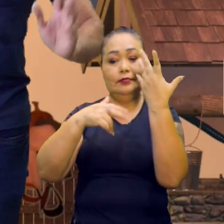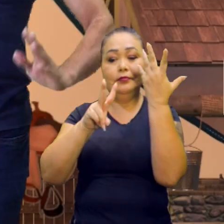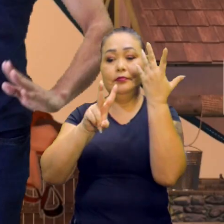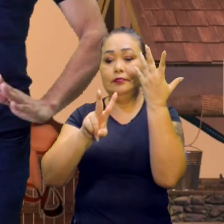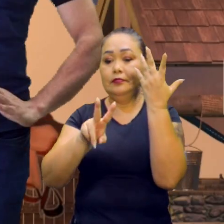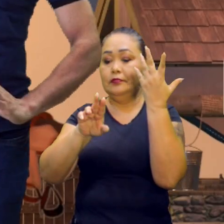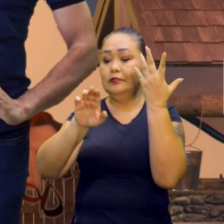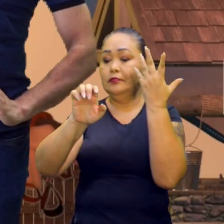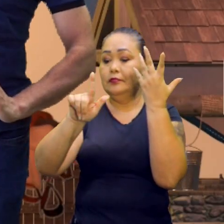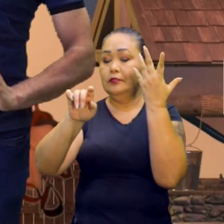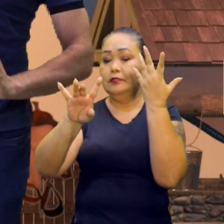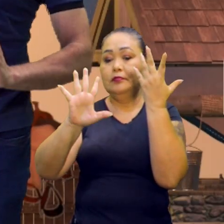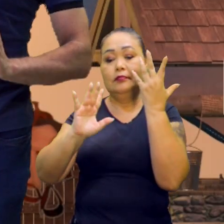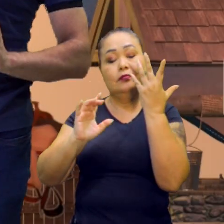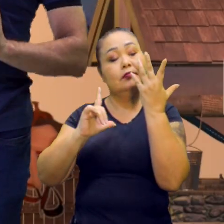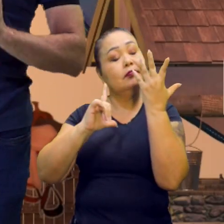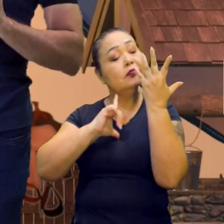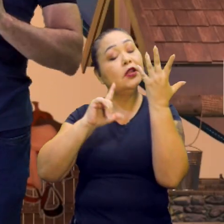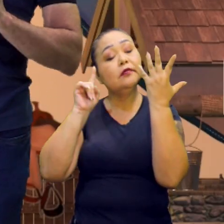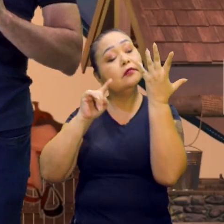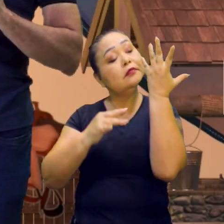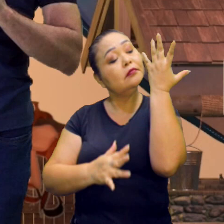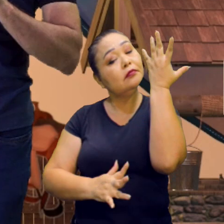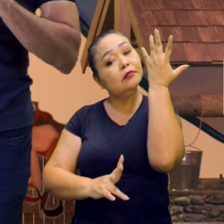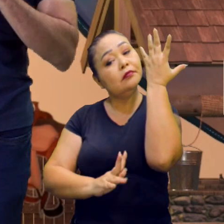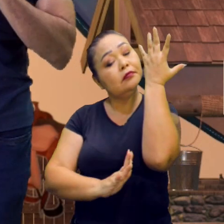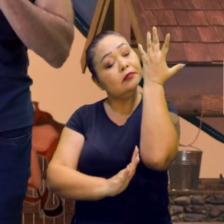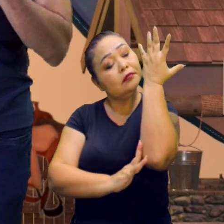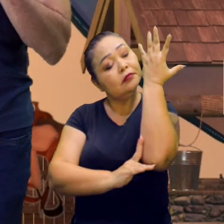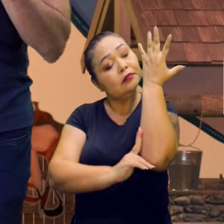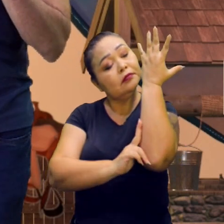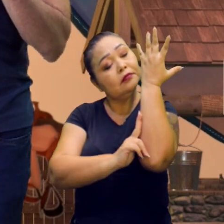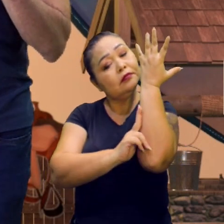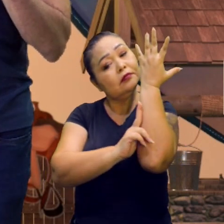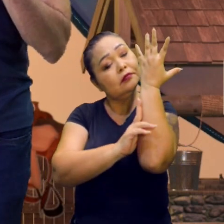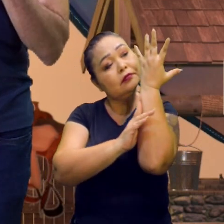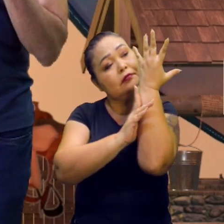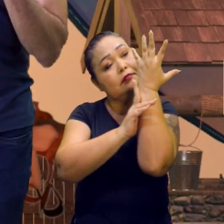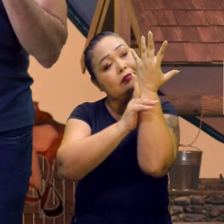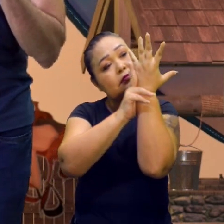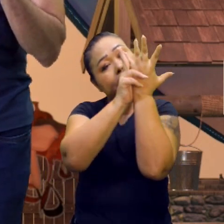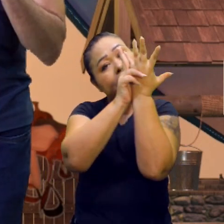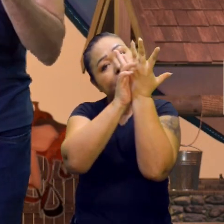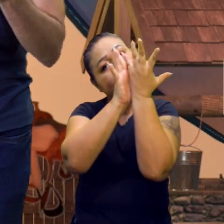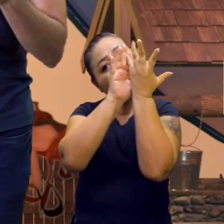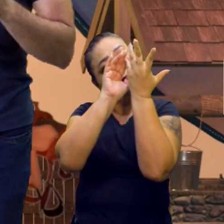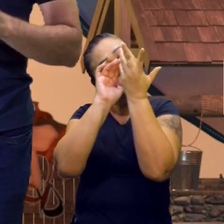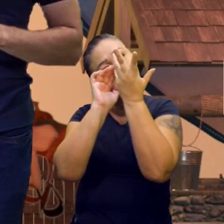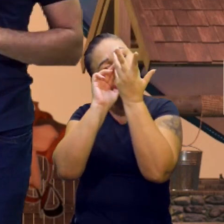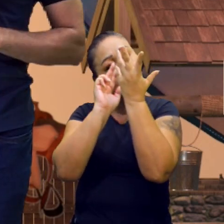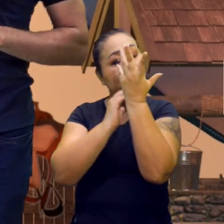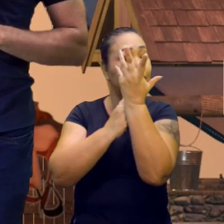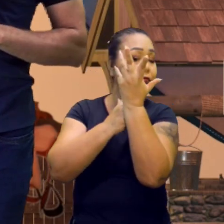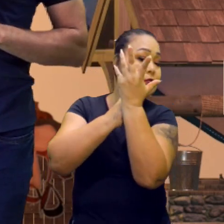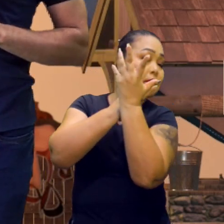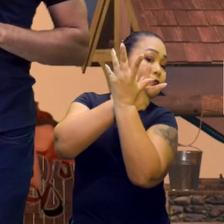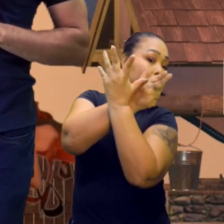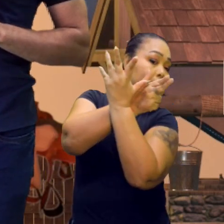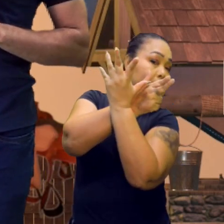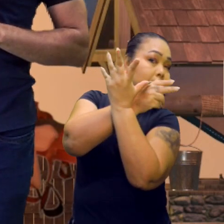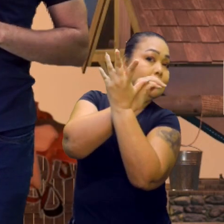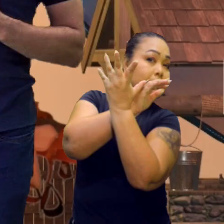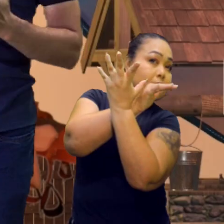natural, você poda, a poda de condução, dependendo do vegetal. Aqui eu estou dando